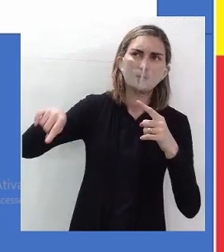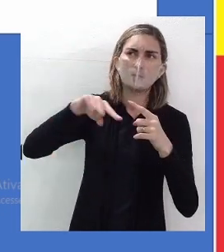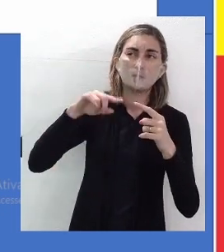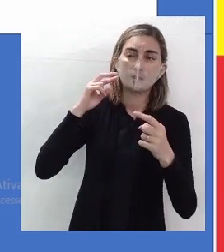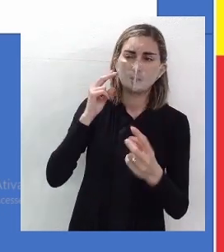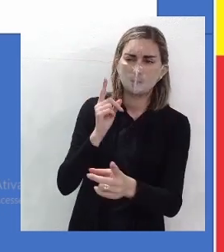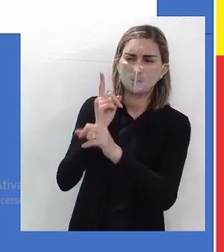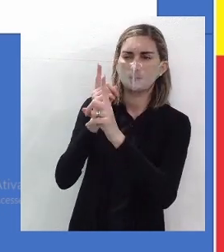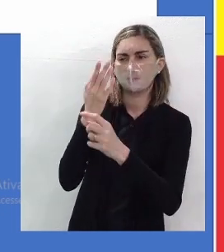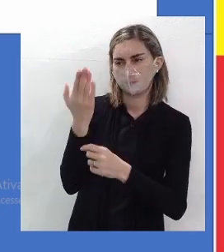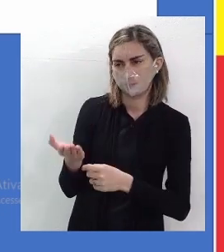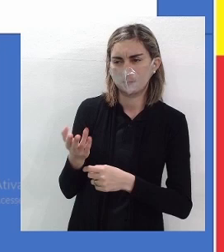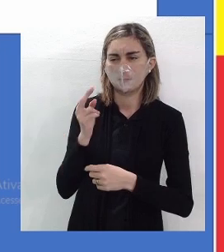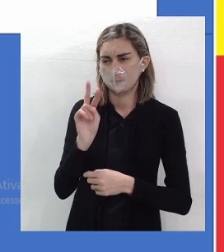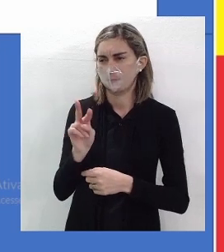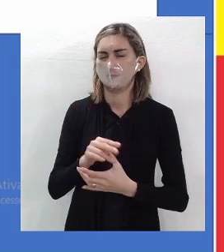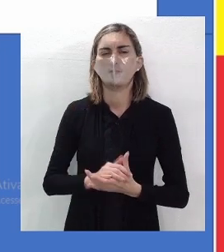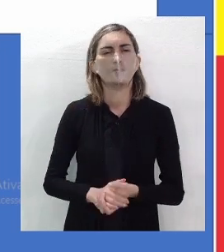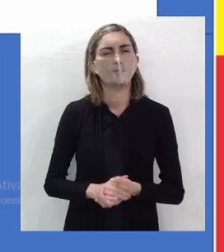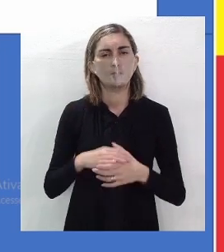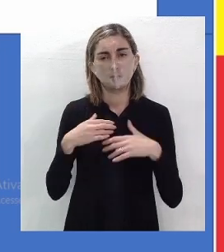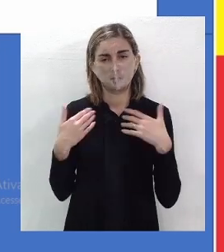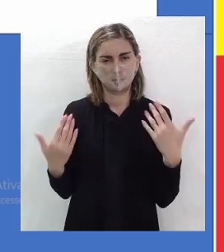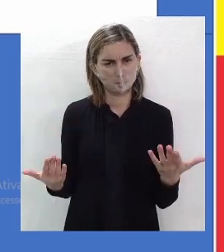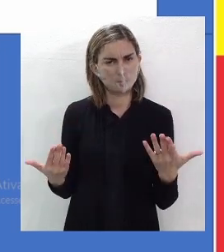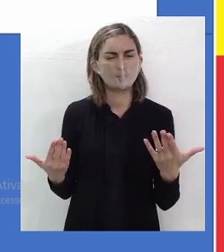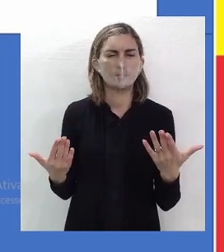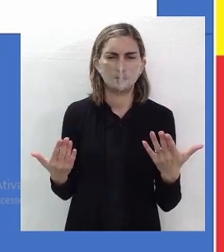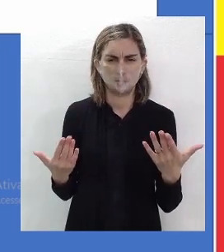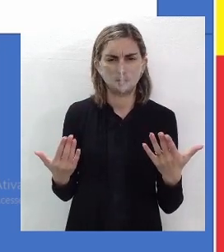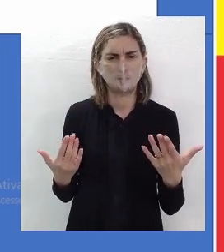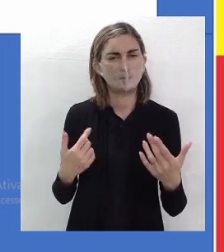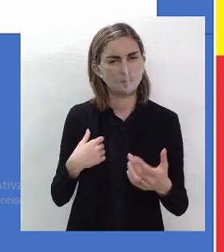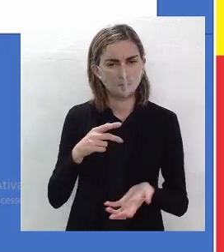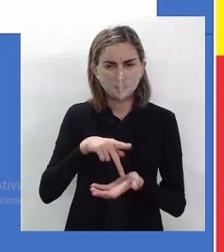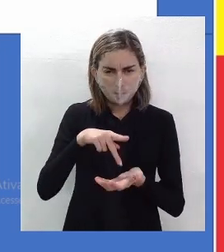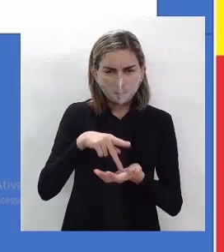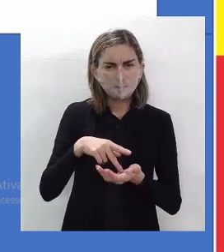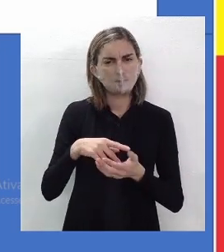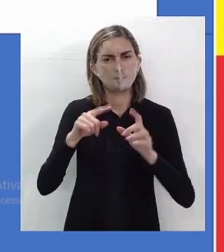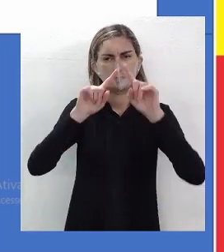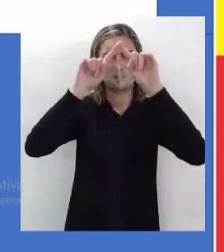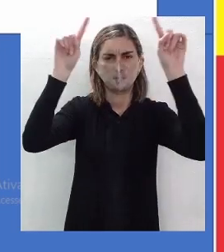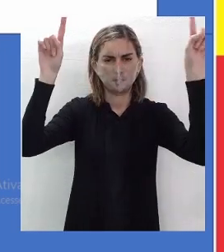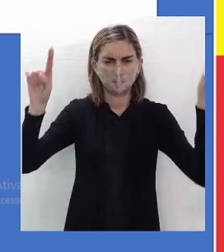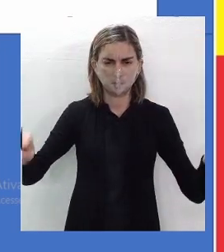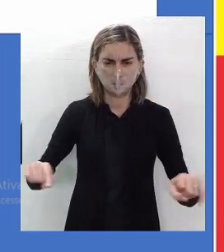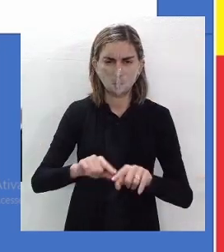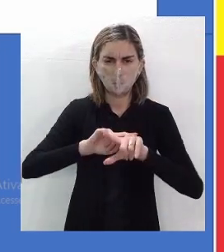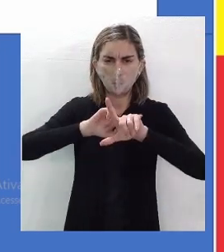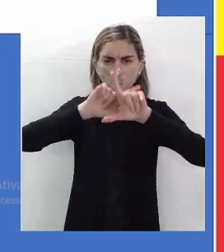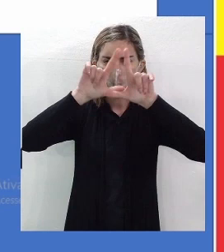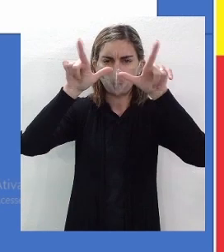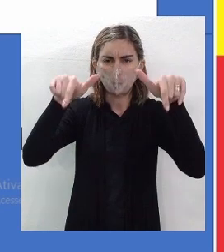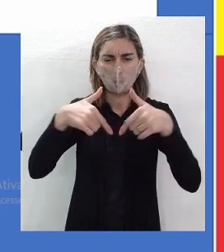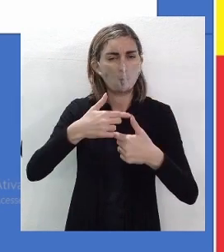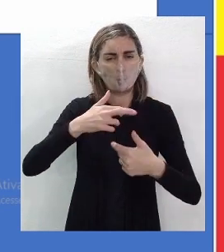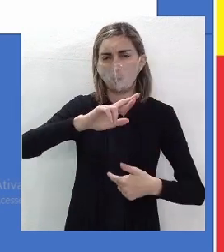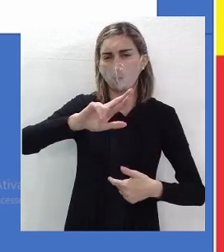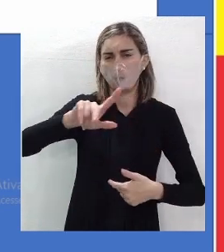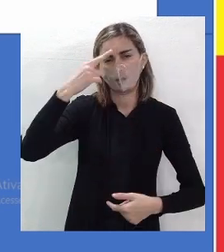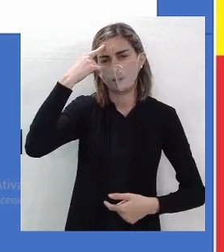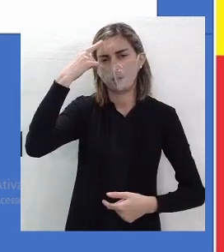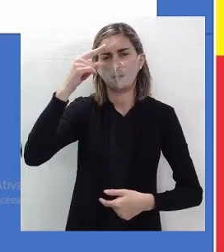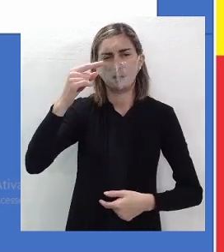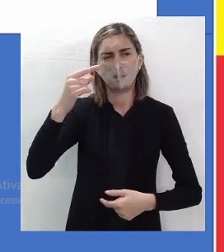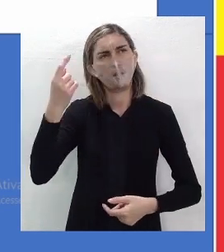te rever. Então, gente, na verdade, a moldura vazia, não é? A